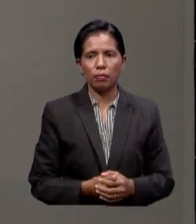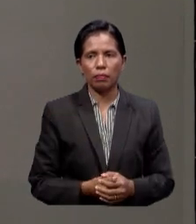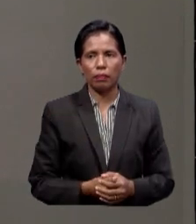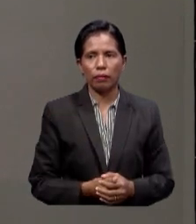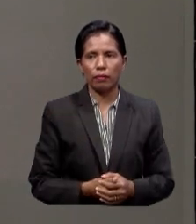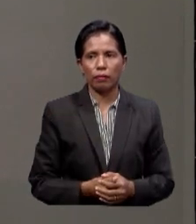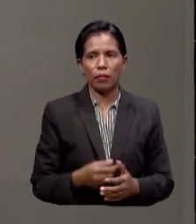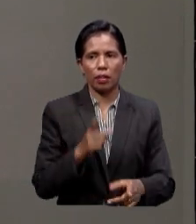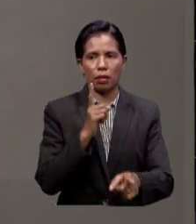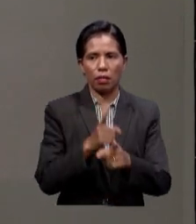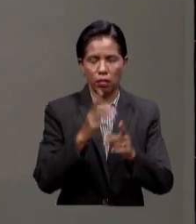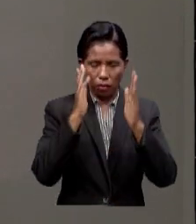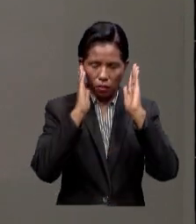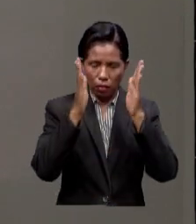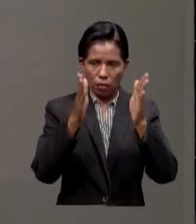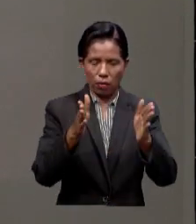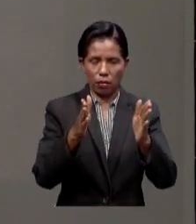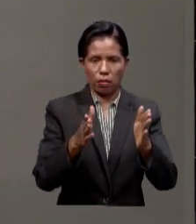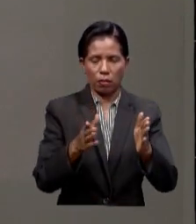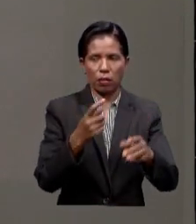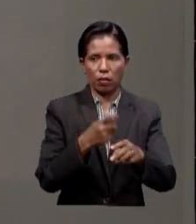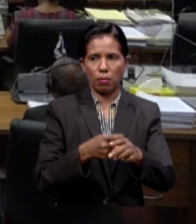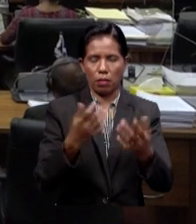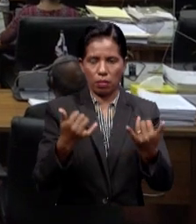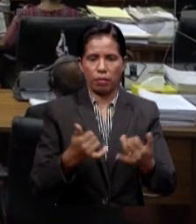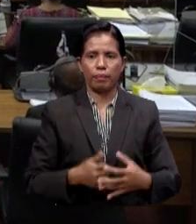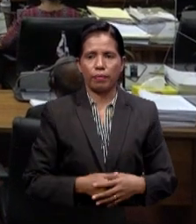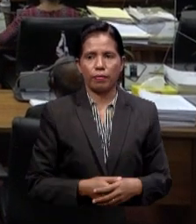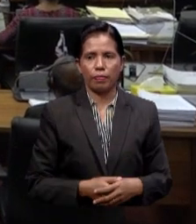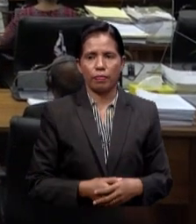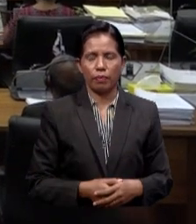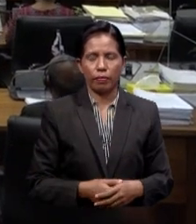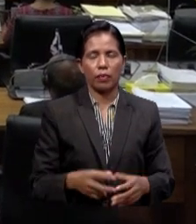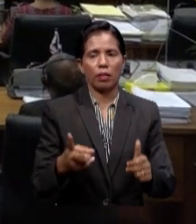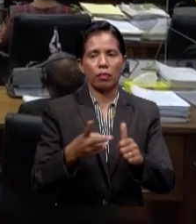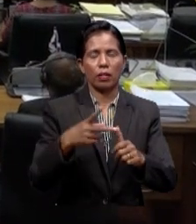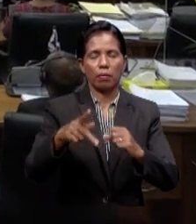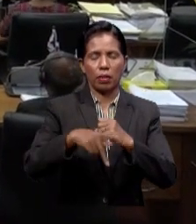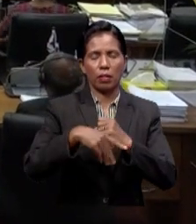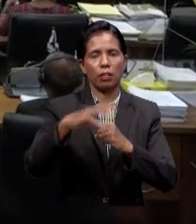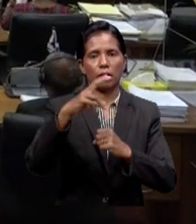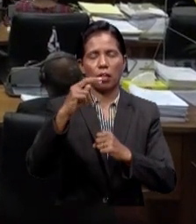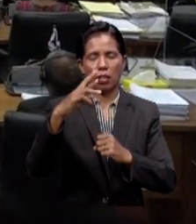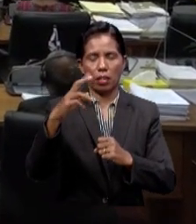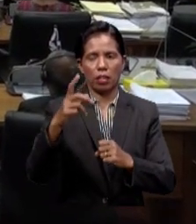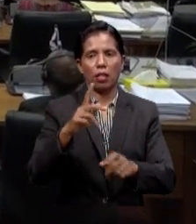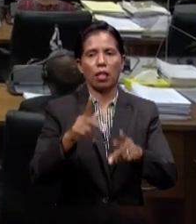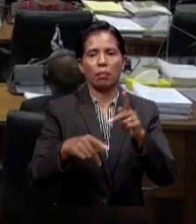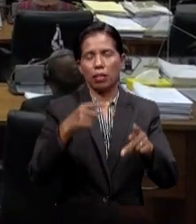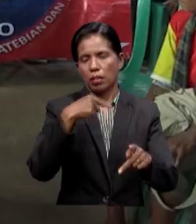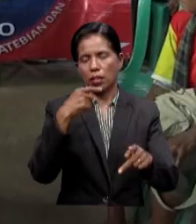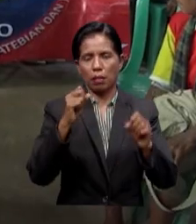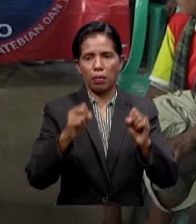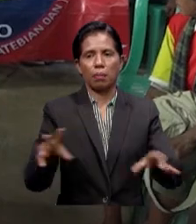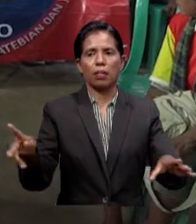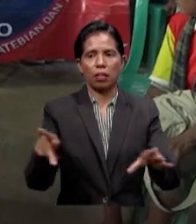se tem que estar atenção máximo para a situação ainda né. Enquanto vice-chefe bancada Sinarte afirma, se de dar um sedeit, bela rola